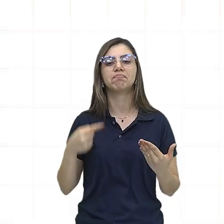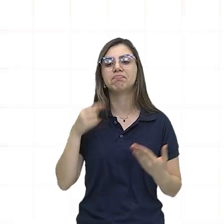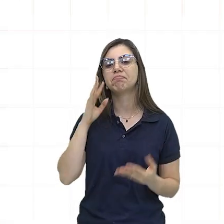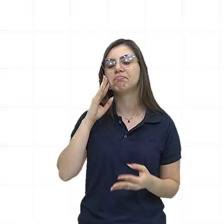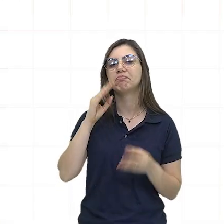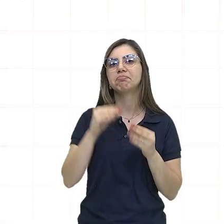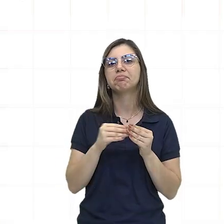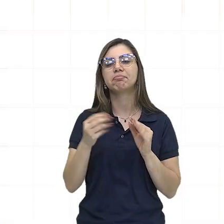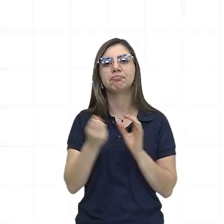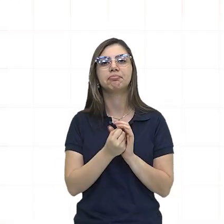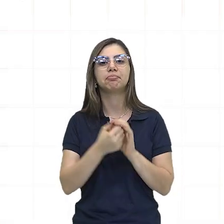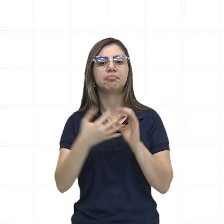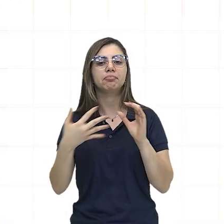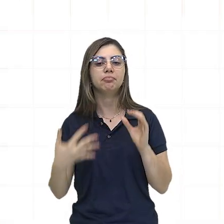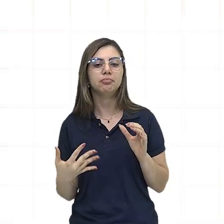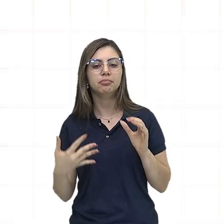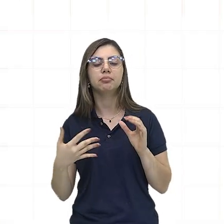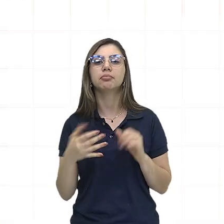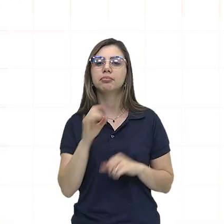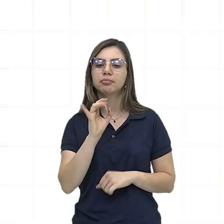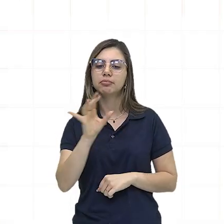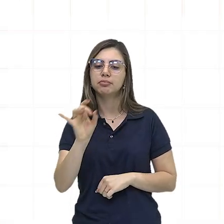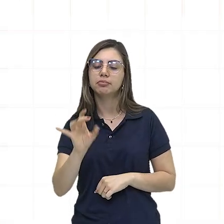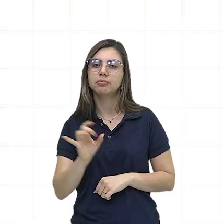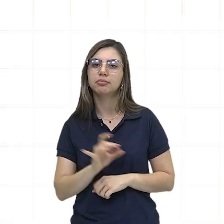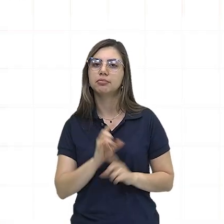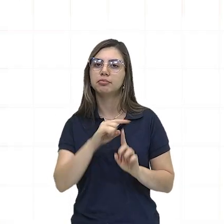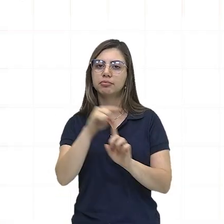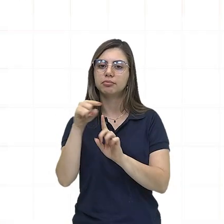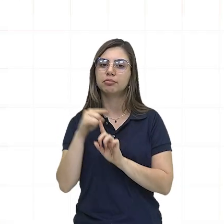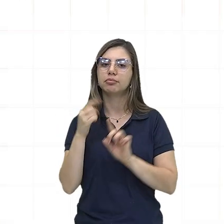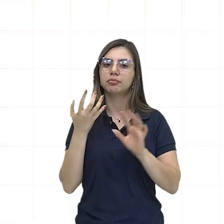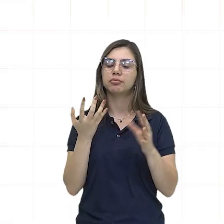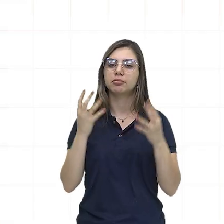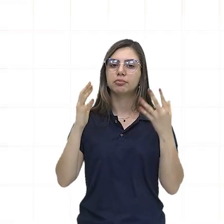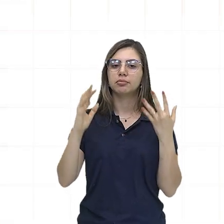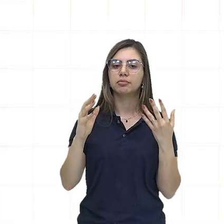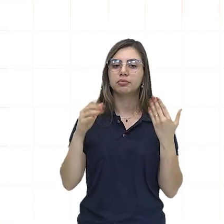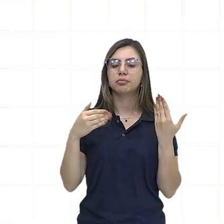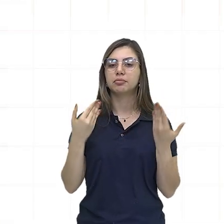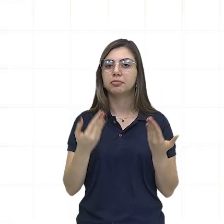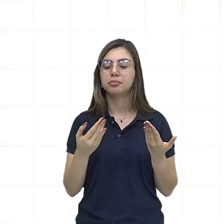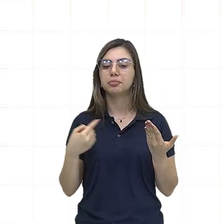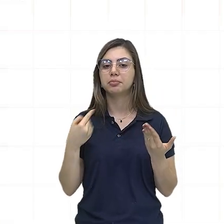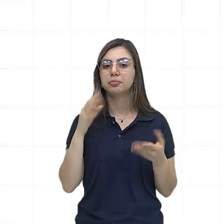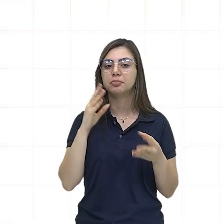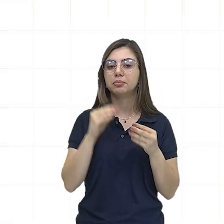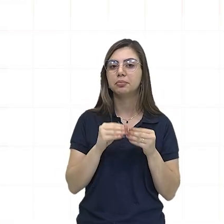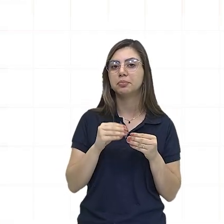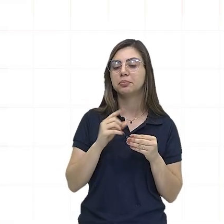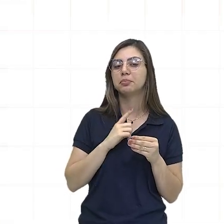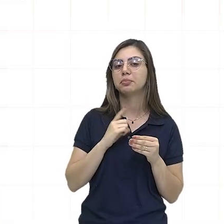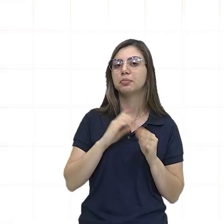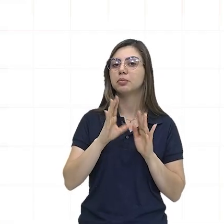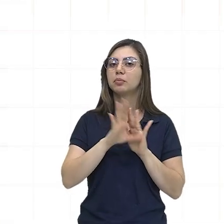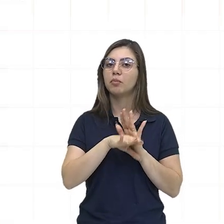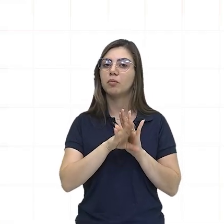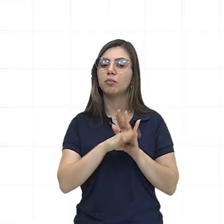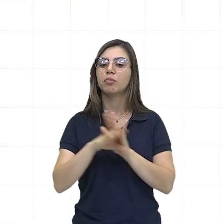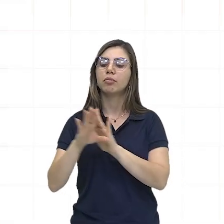gente entenda melhor as características de cada um desses climas, precisamos entender a diferença